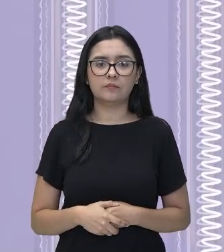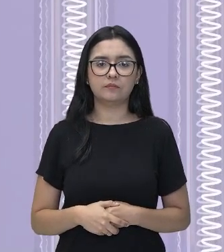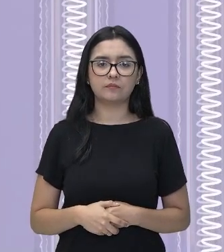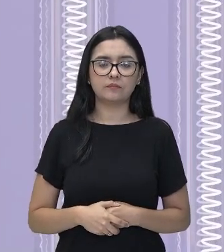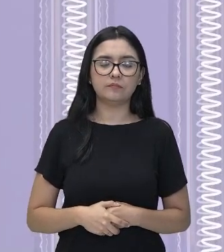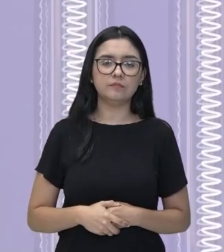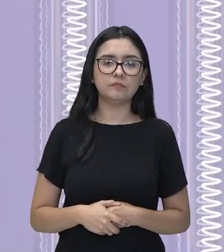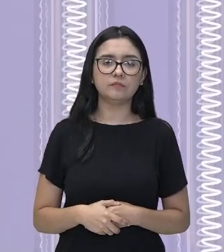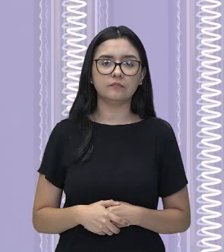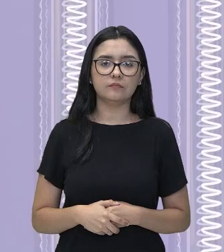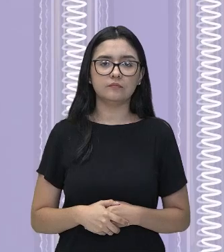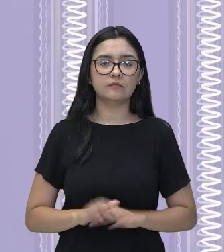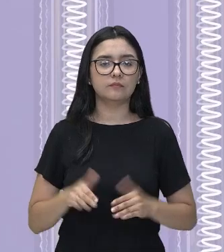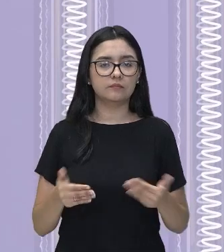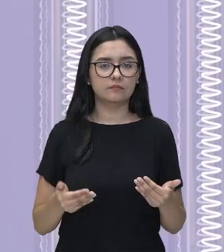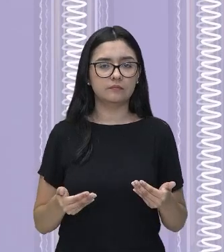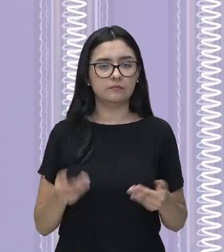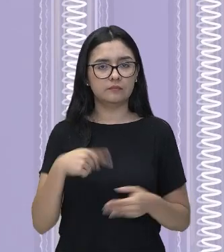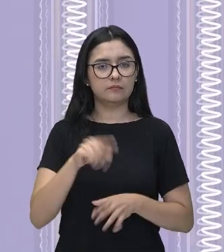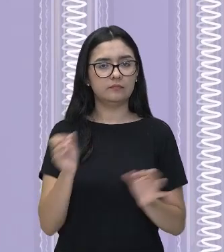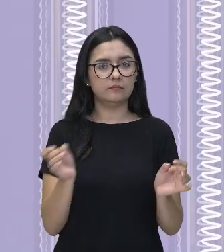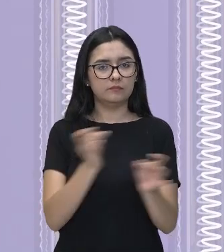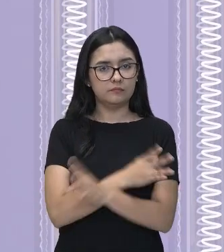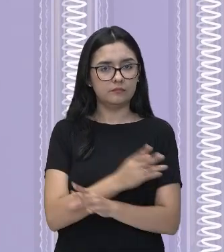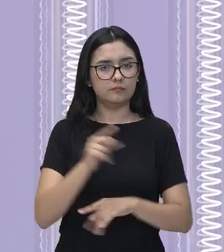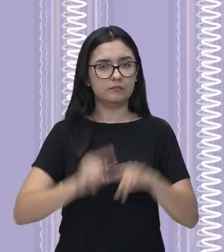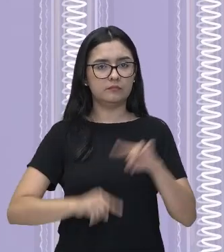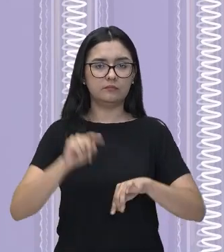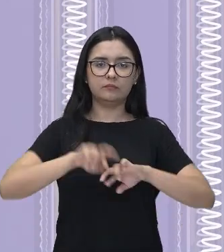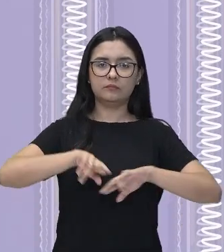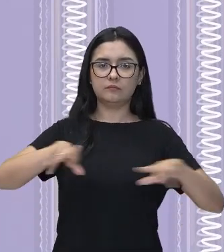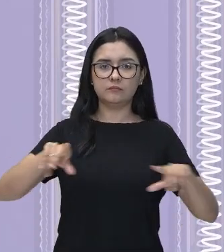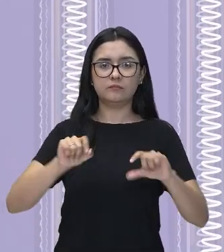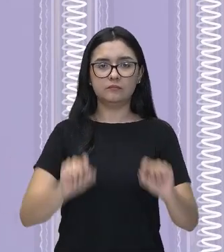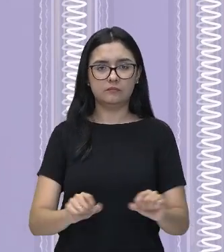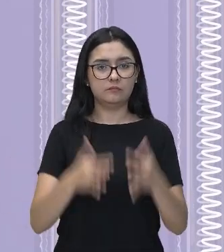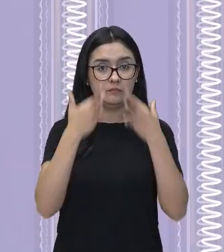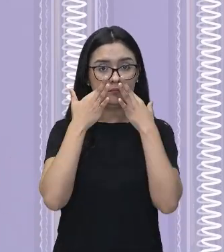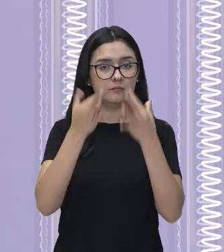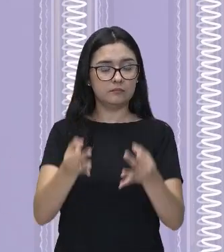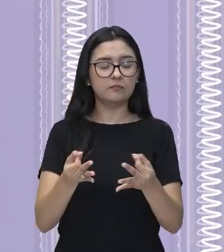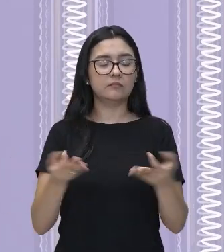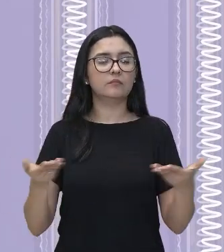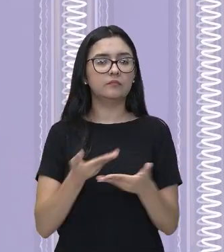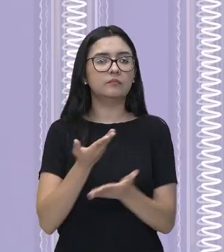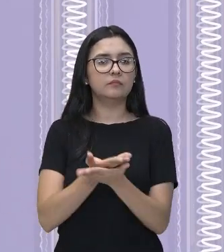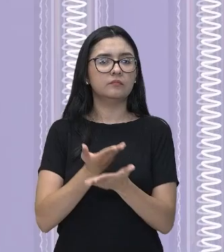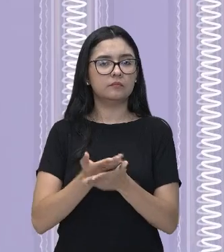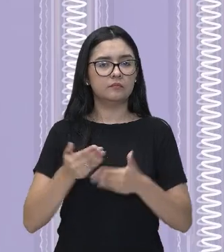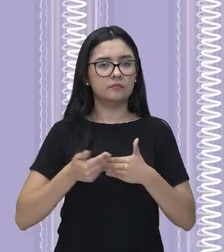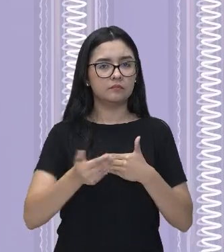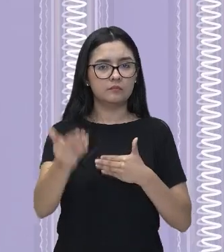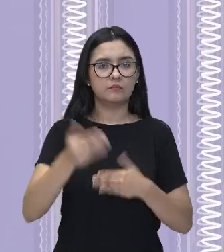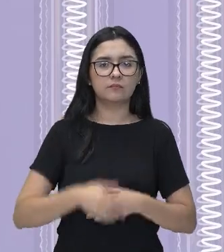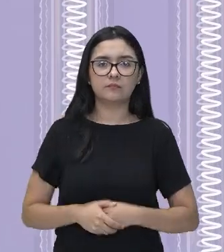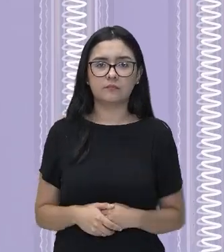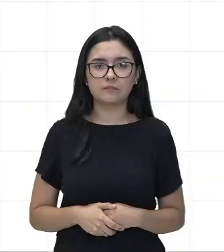Pois então, agora prepare o seu material, muita atenção, porque a nossa aula vai